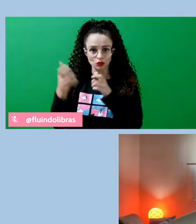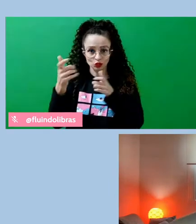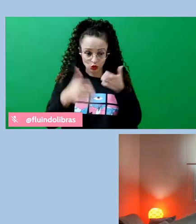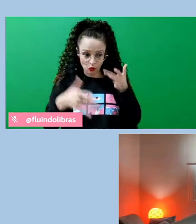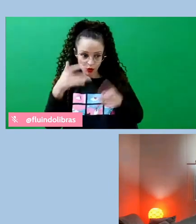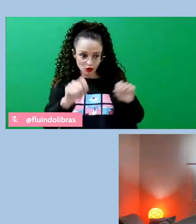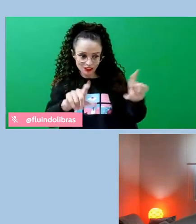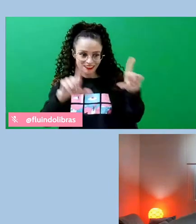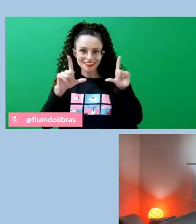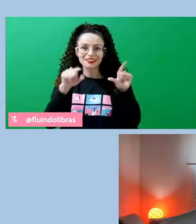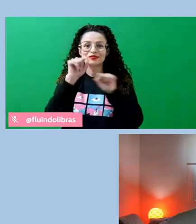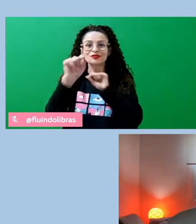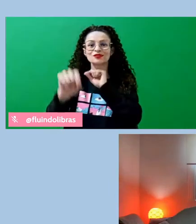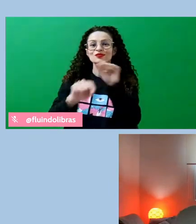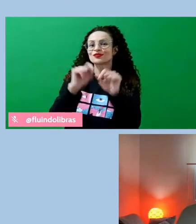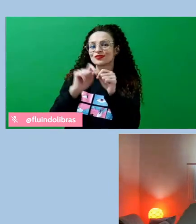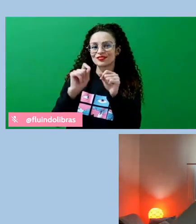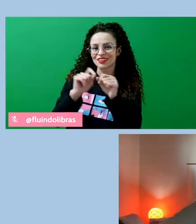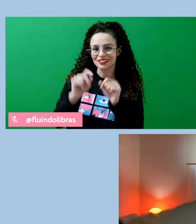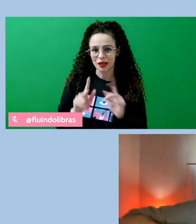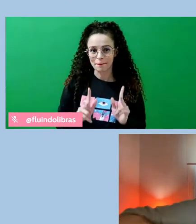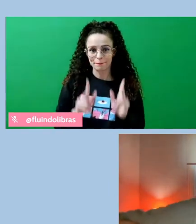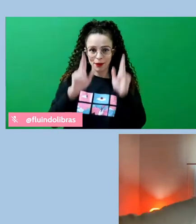fez um outro processo de recorte.